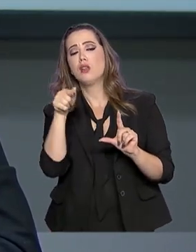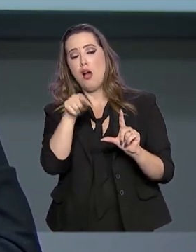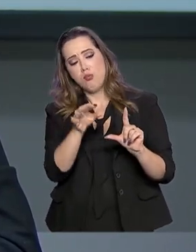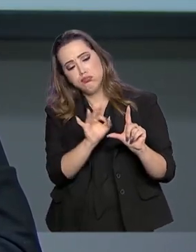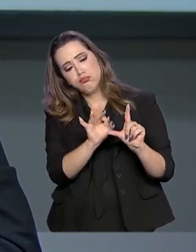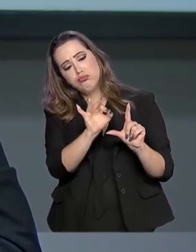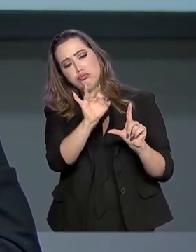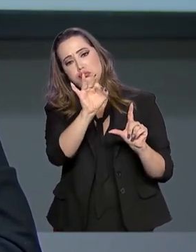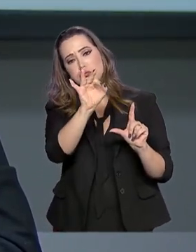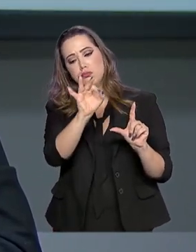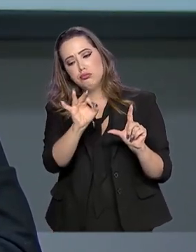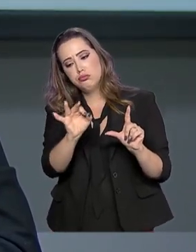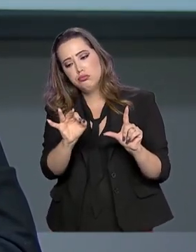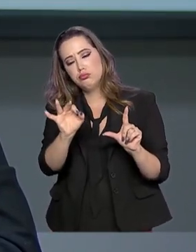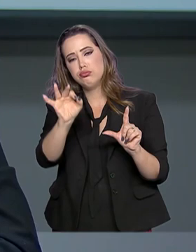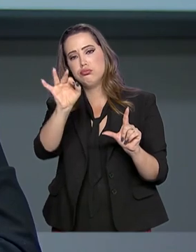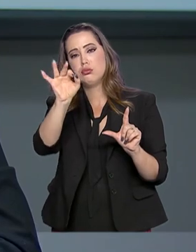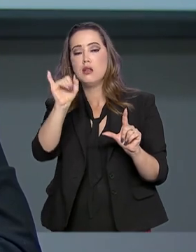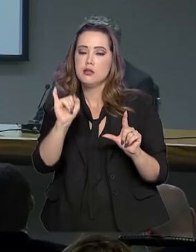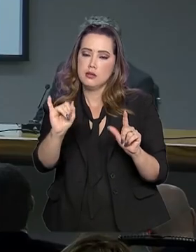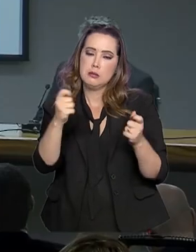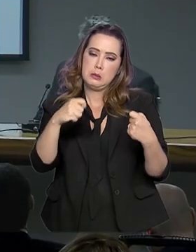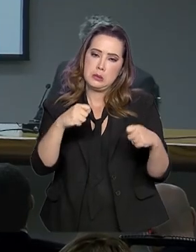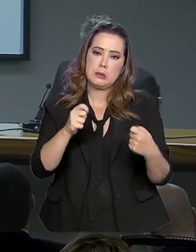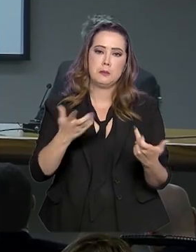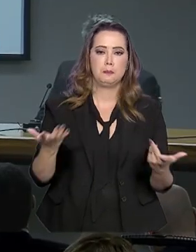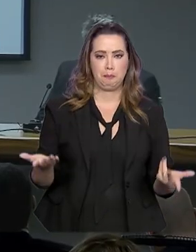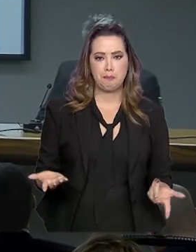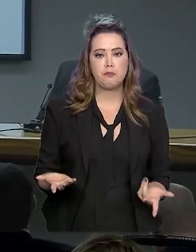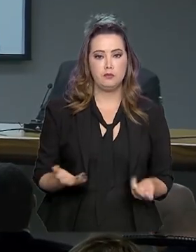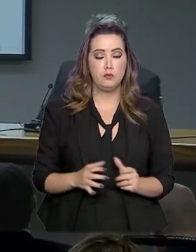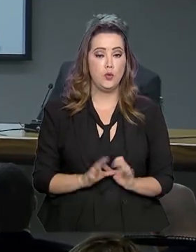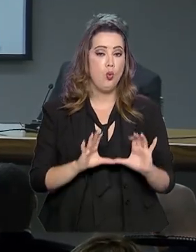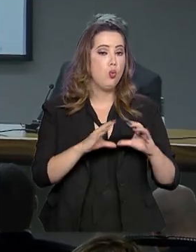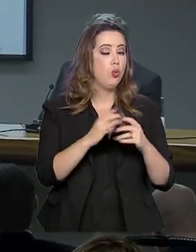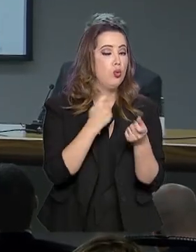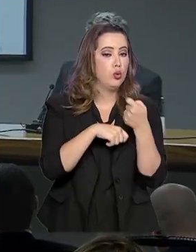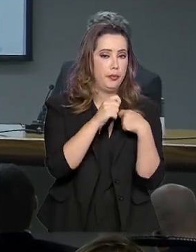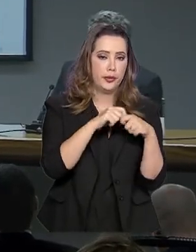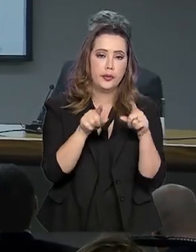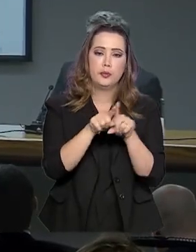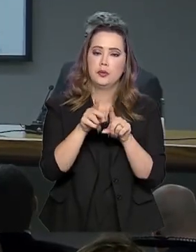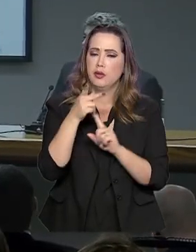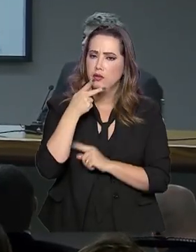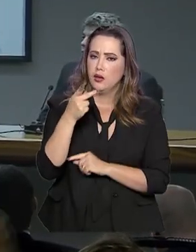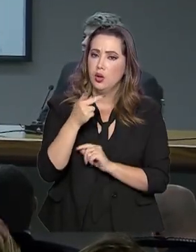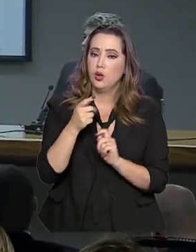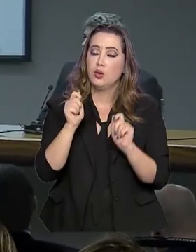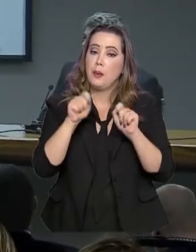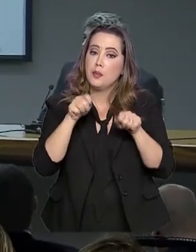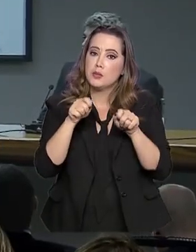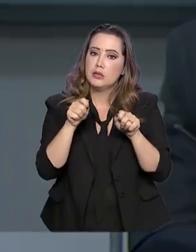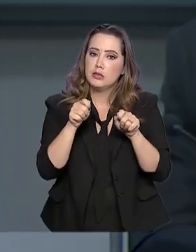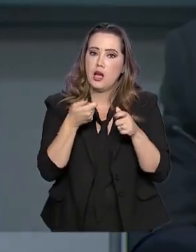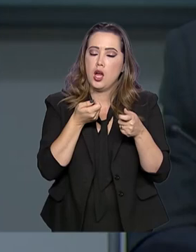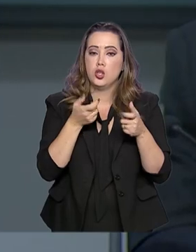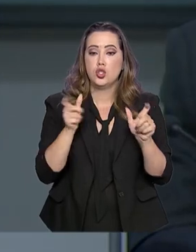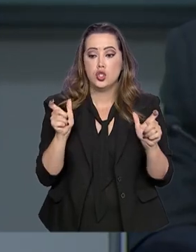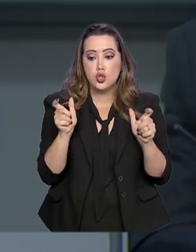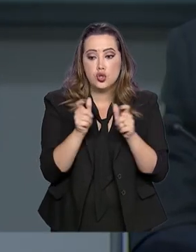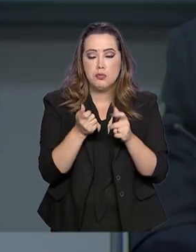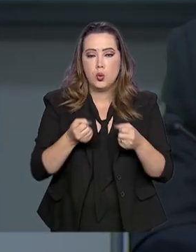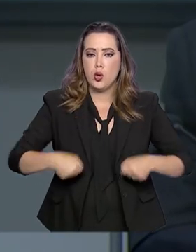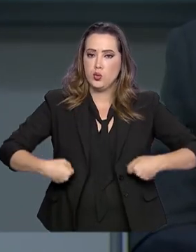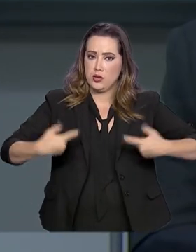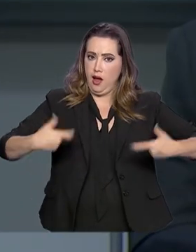a cada nova projeção. A equipe econômica adiantou a possibilidade de um contingenciamento de gastos. Mas se